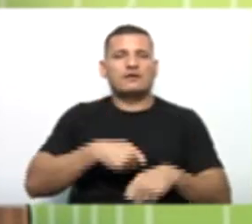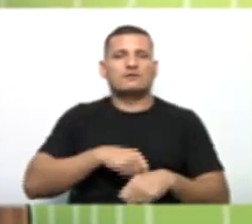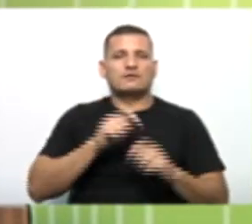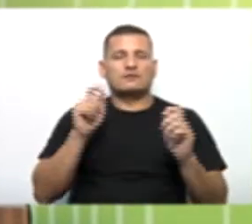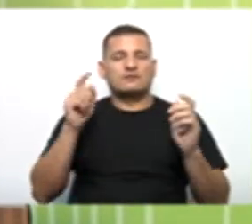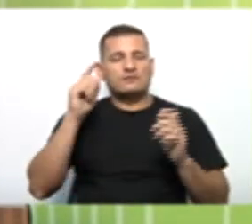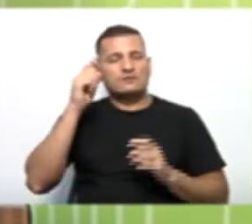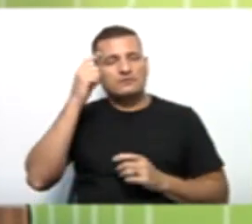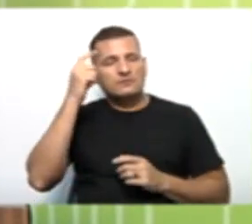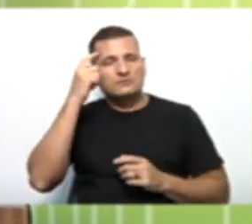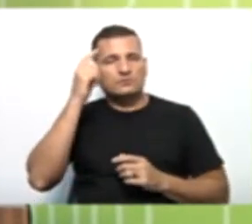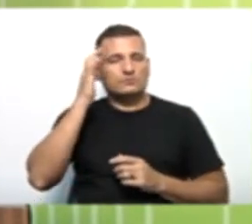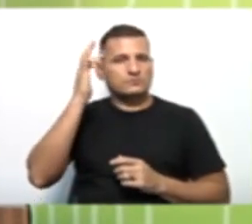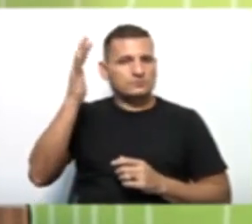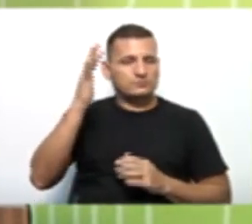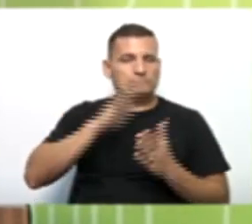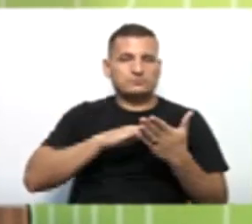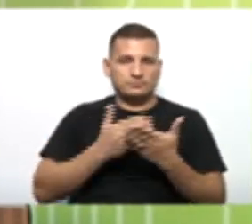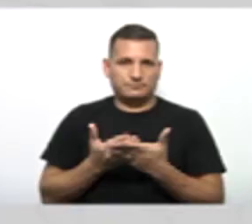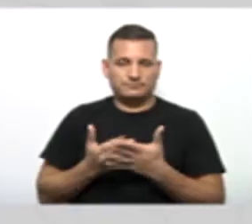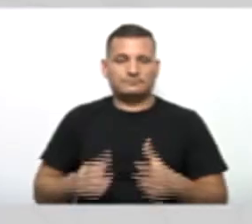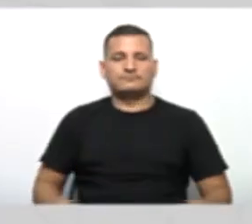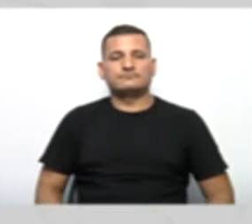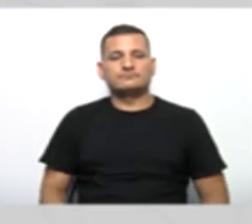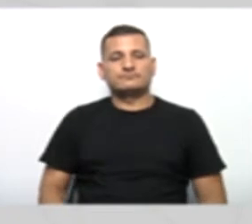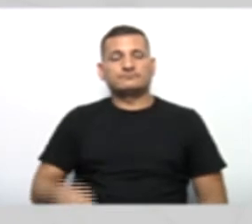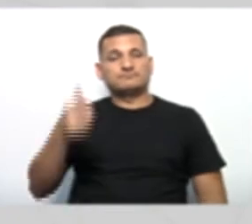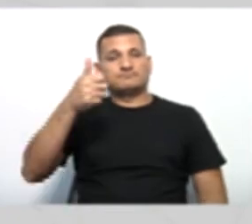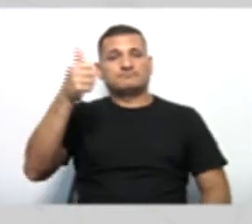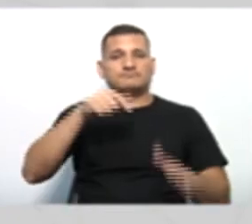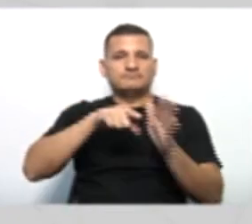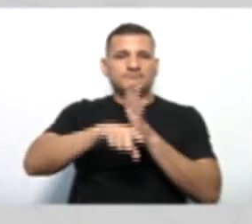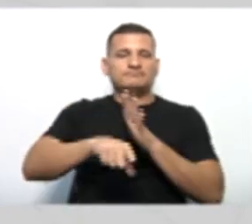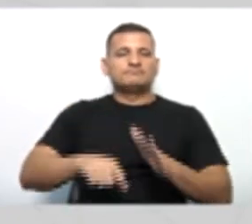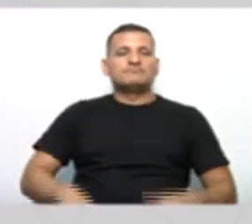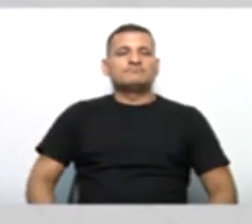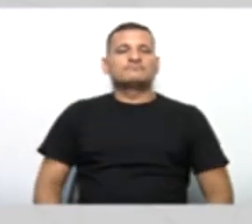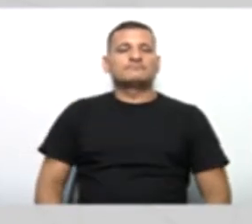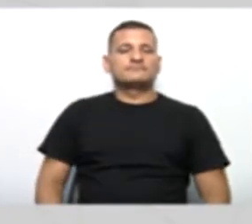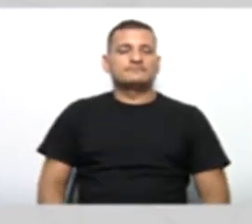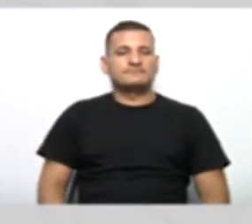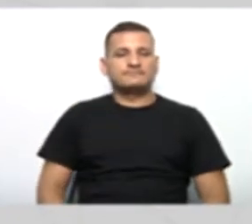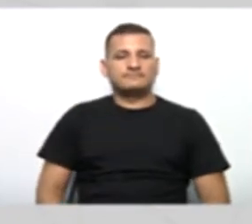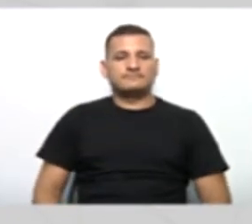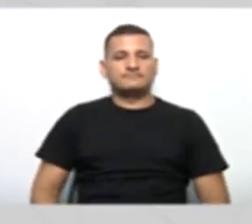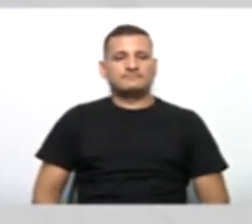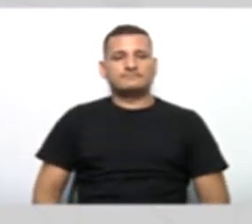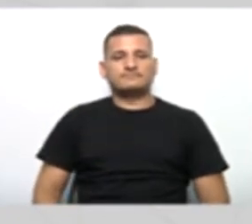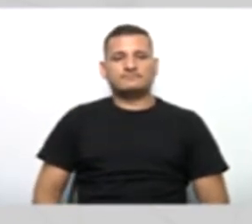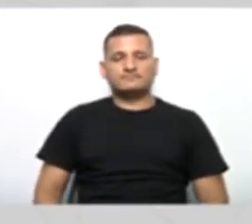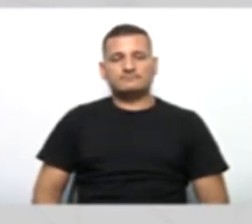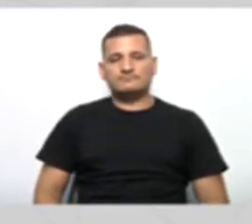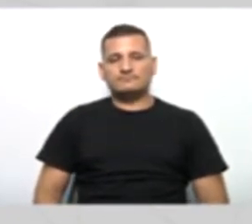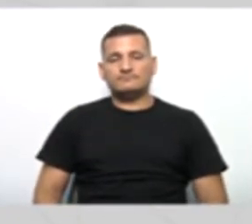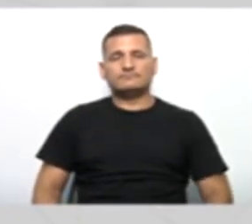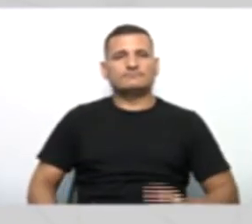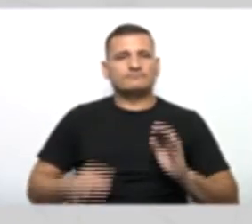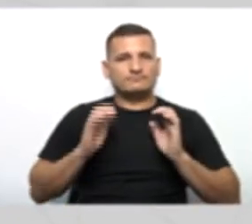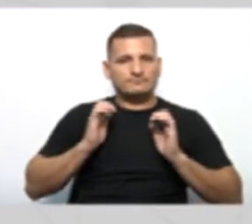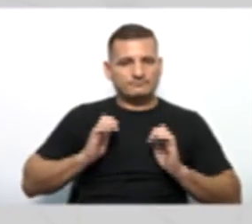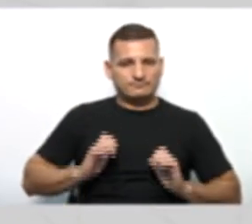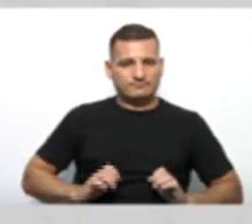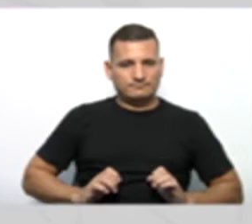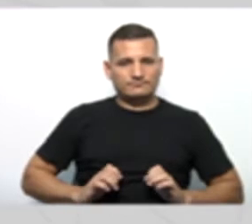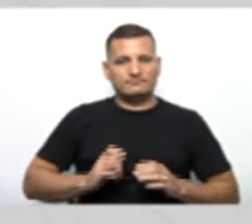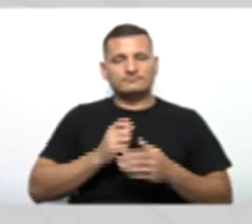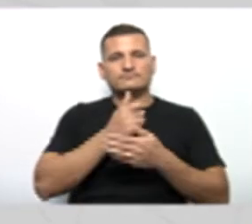de concentração e de interpretação vamos lá pra questão um a questão não vai dizer o seguinte com relação a ética